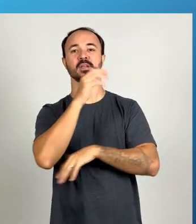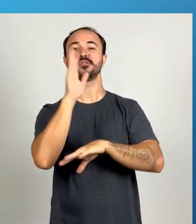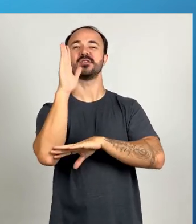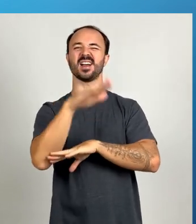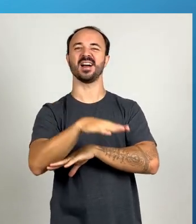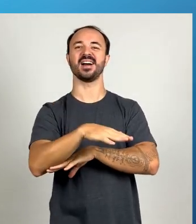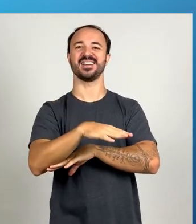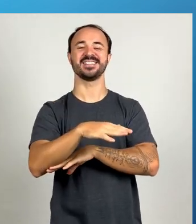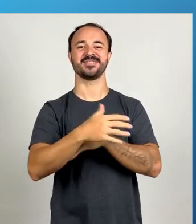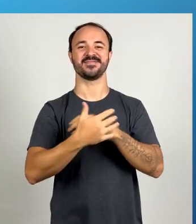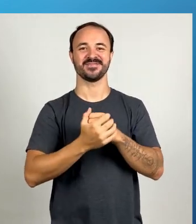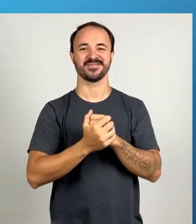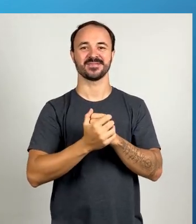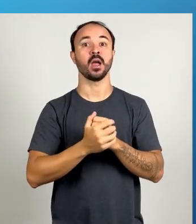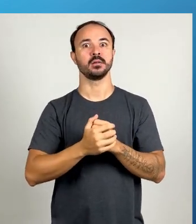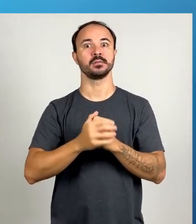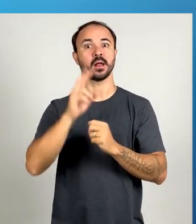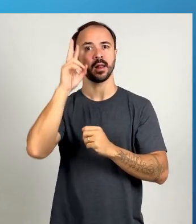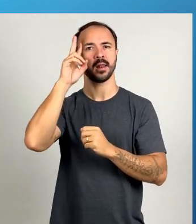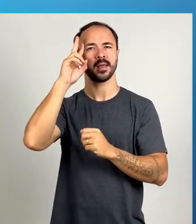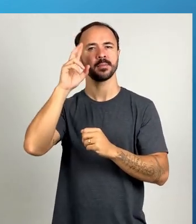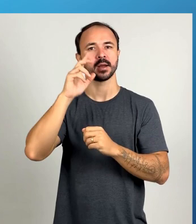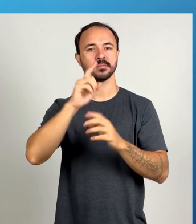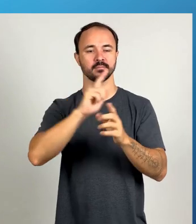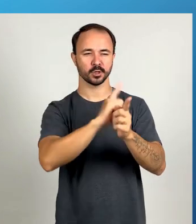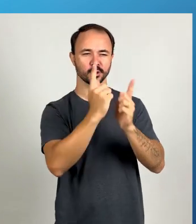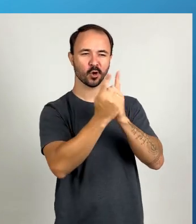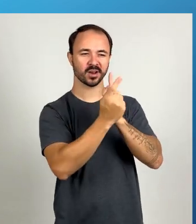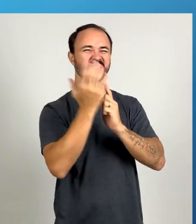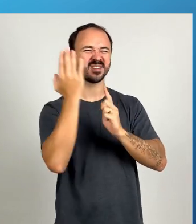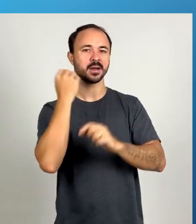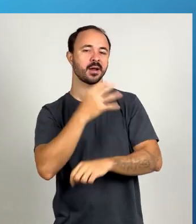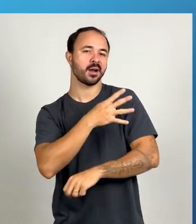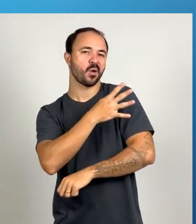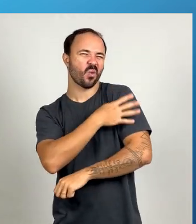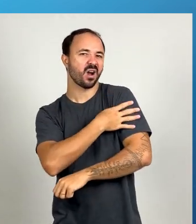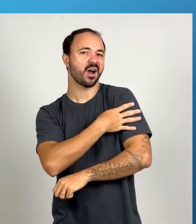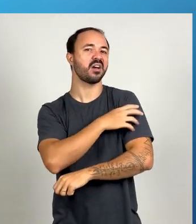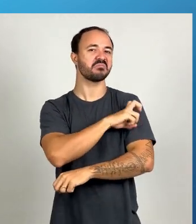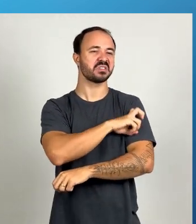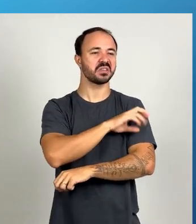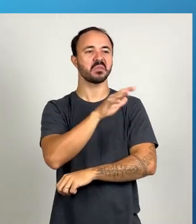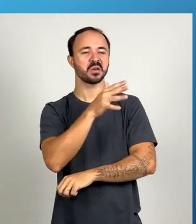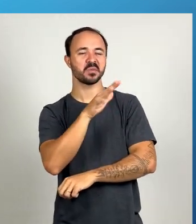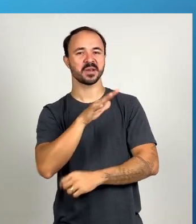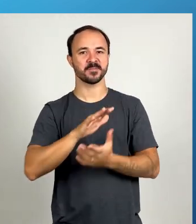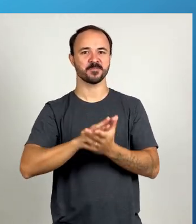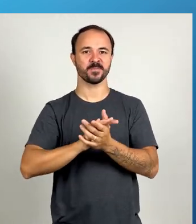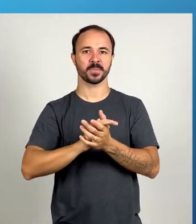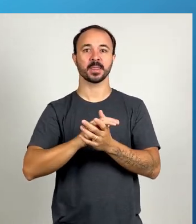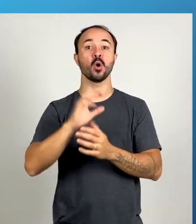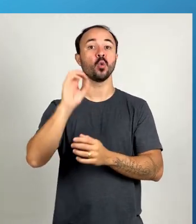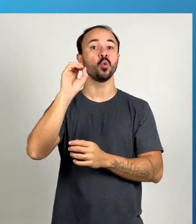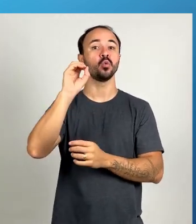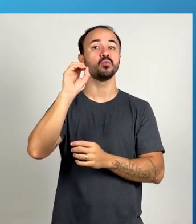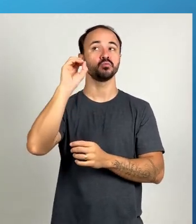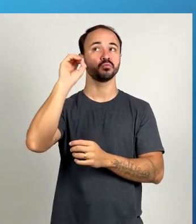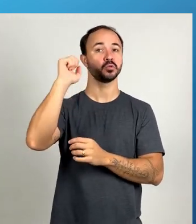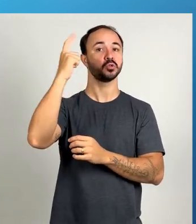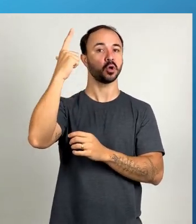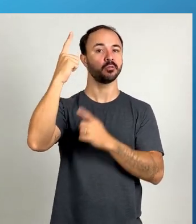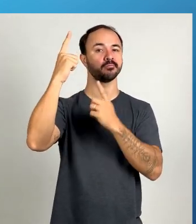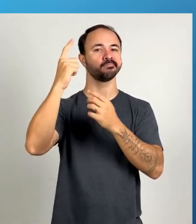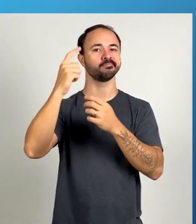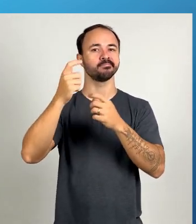Se você lembrar da sua aula de geografia, lá do 4º ano, 5º ano, você vai saber que o sol nasce no